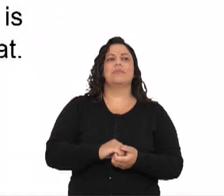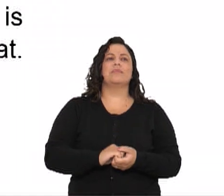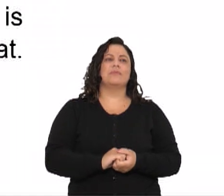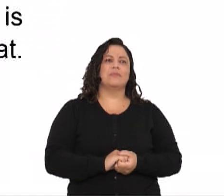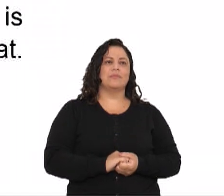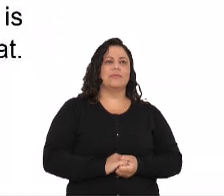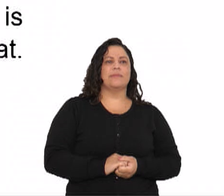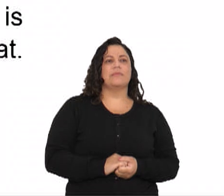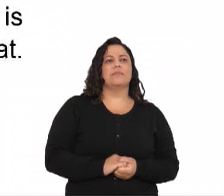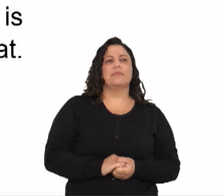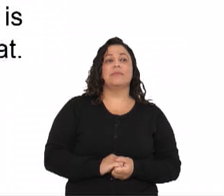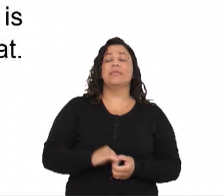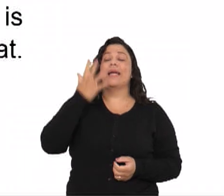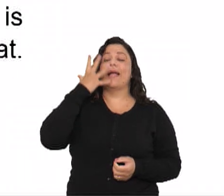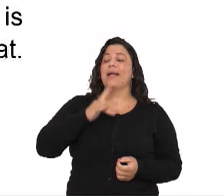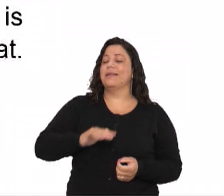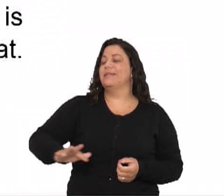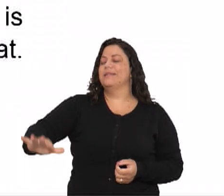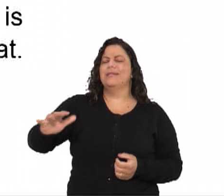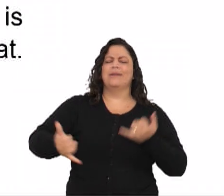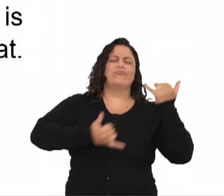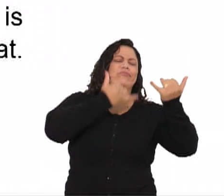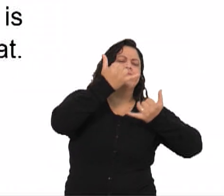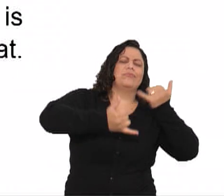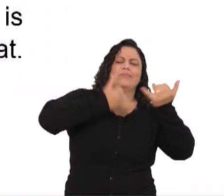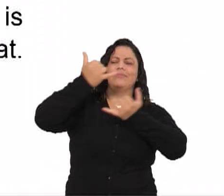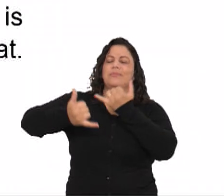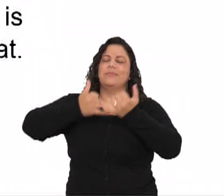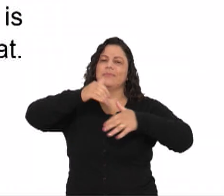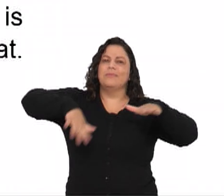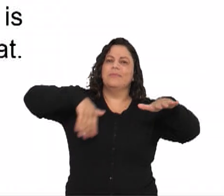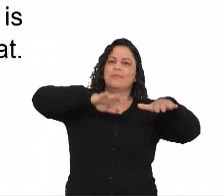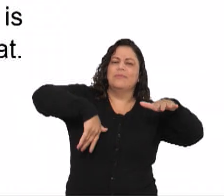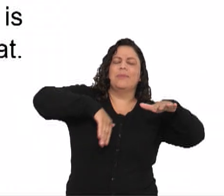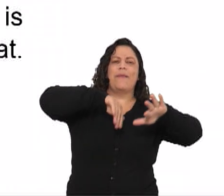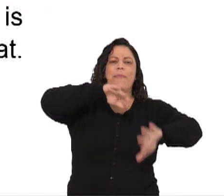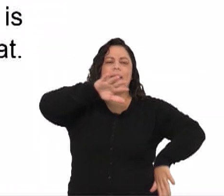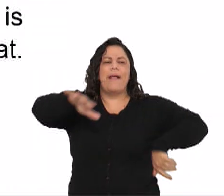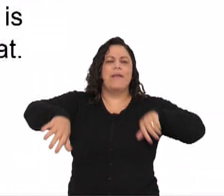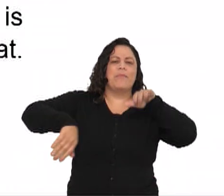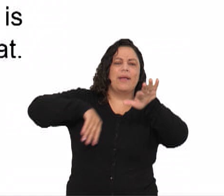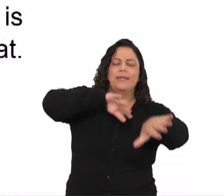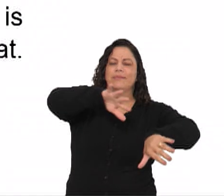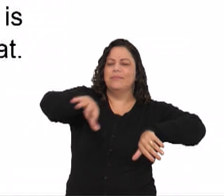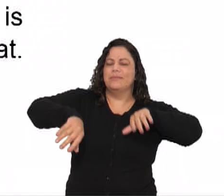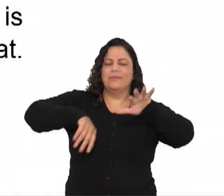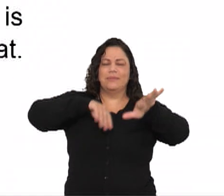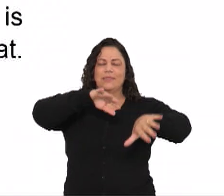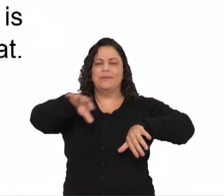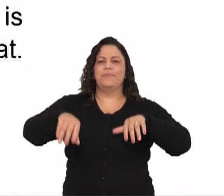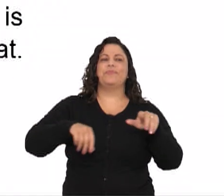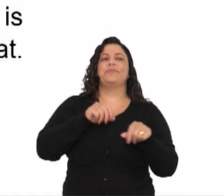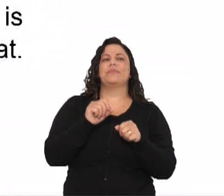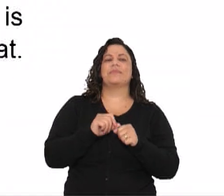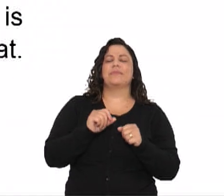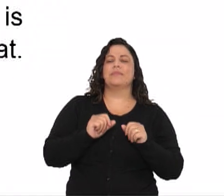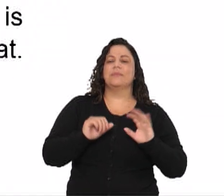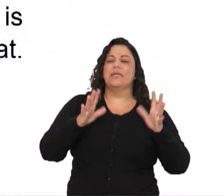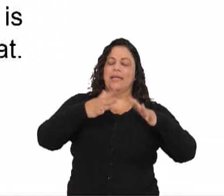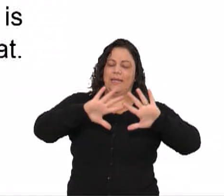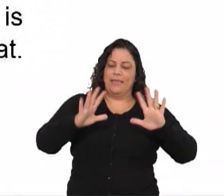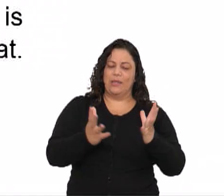Beach. Então, na praia. Vamos começar então. It's a beautiful day. The sun is shining and the weather